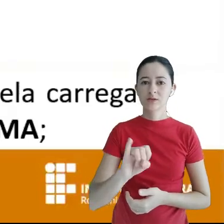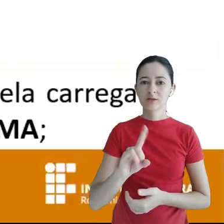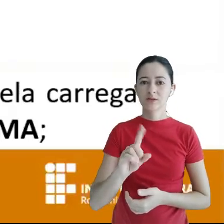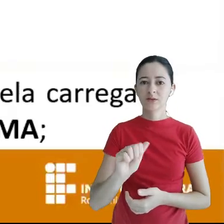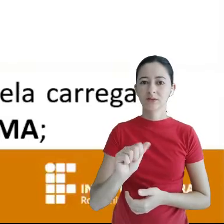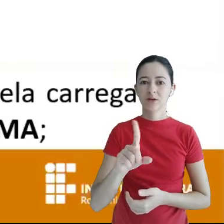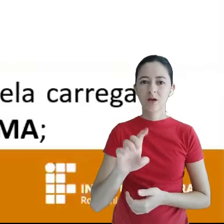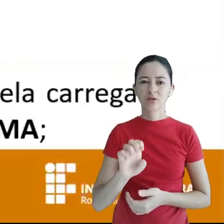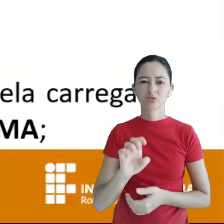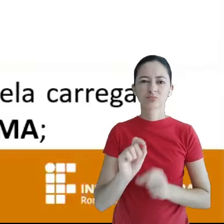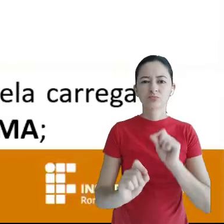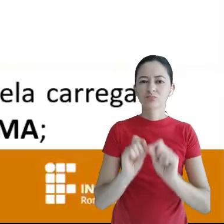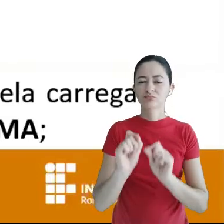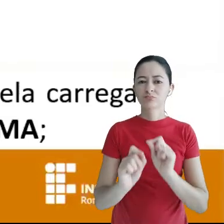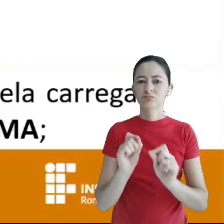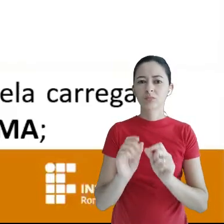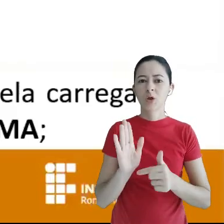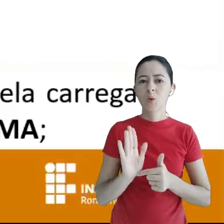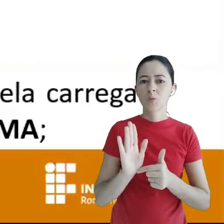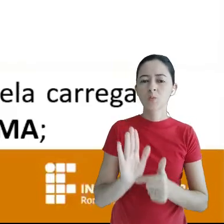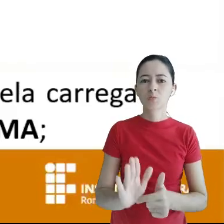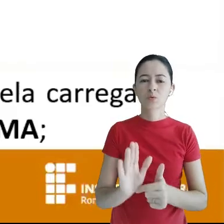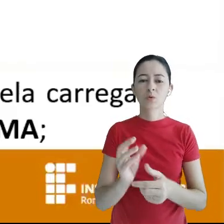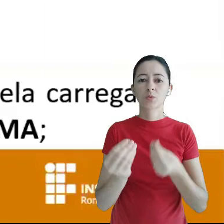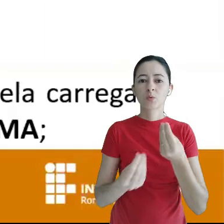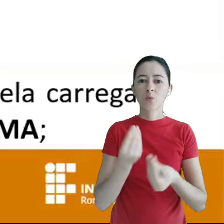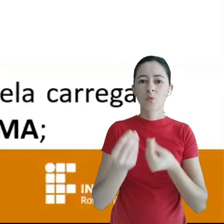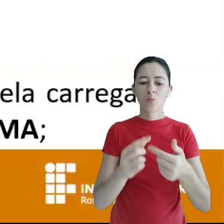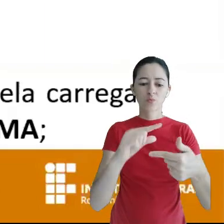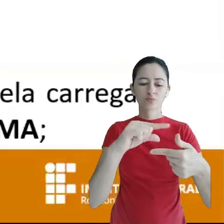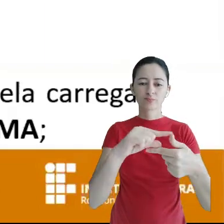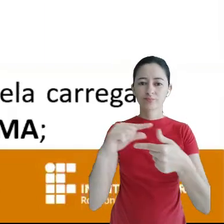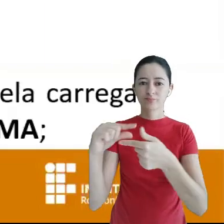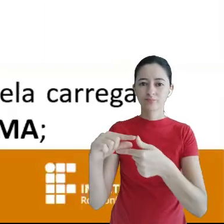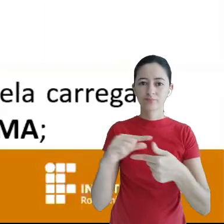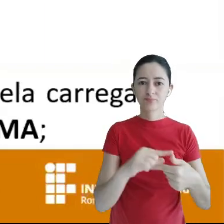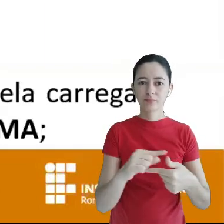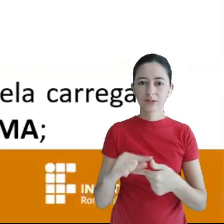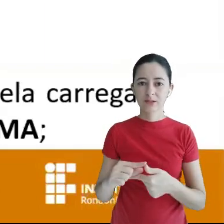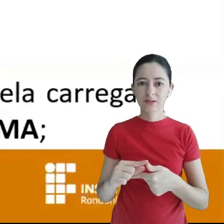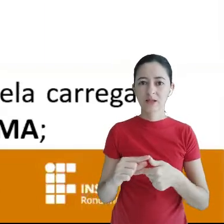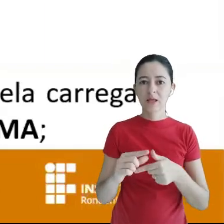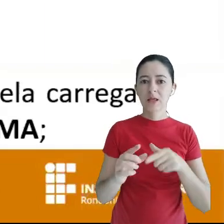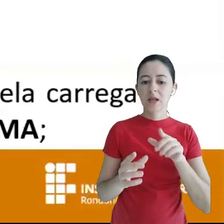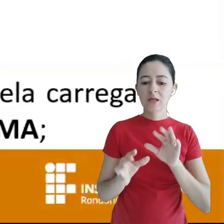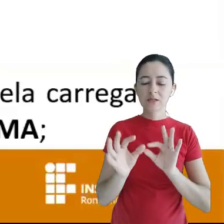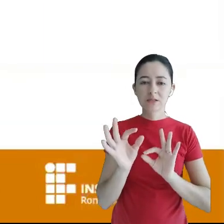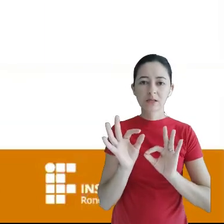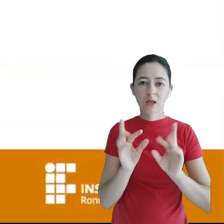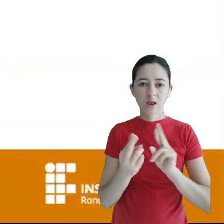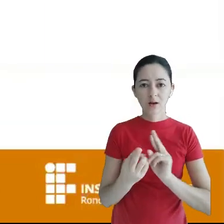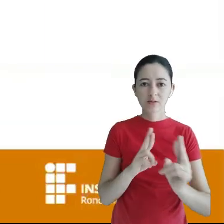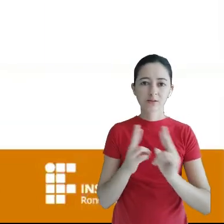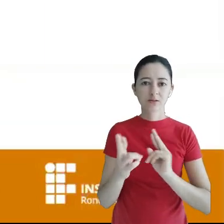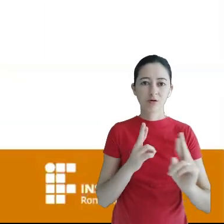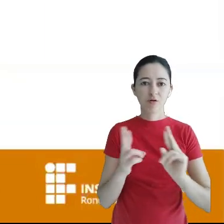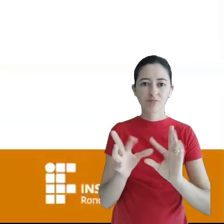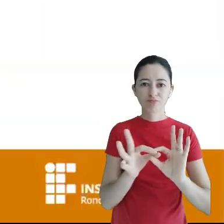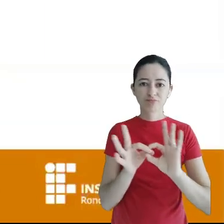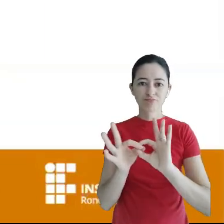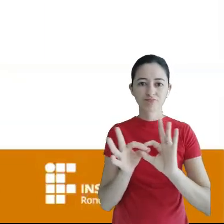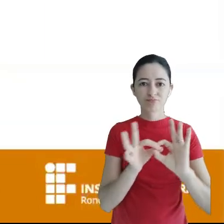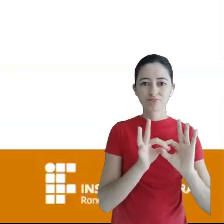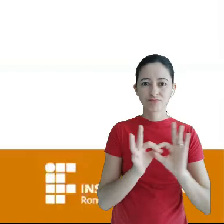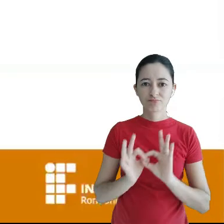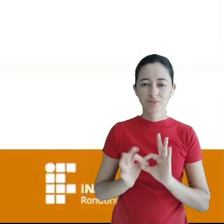que demonstra como as tabelas irão se relacionar. Tá? Então, eu relacionei as tabelas. Elas